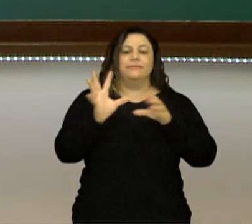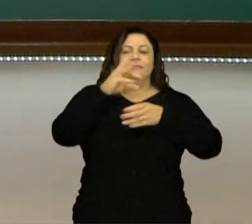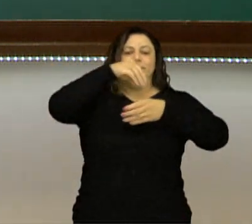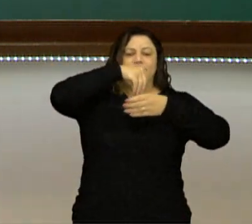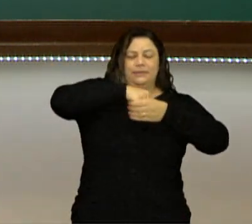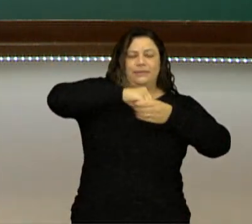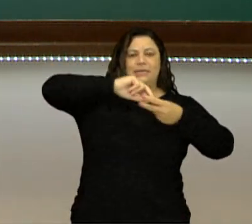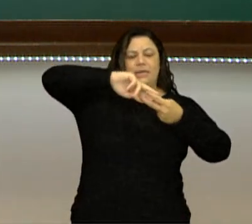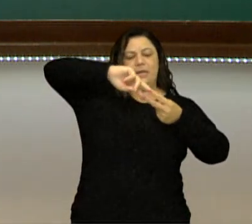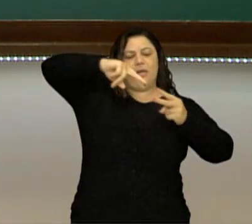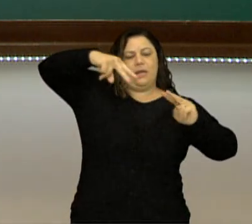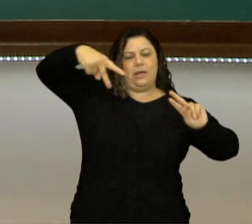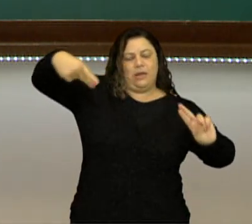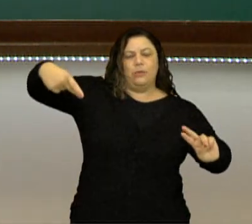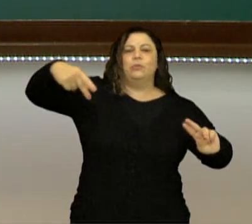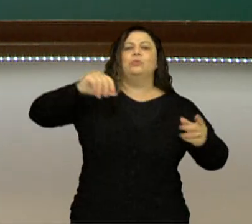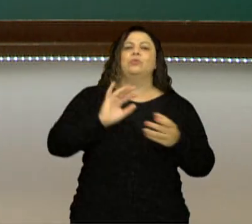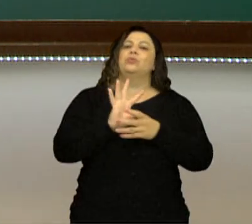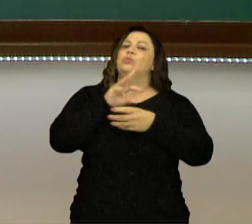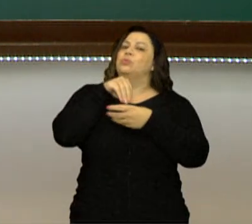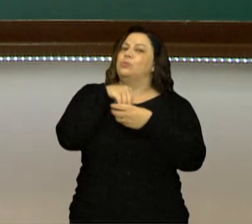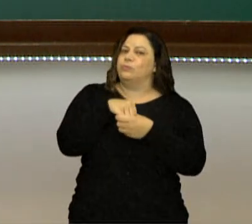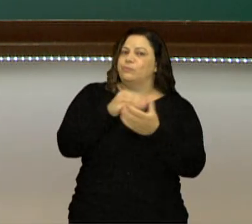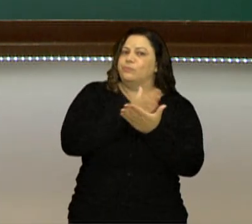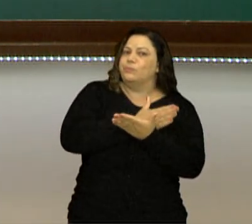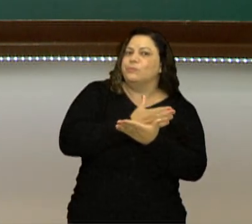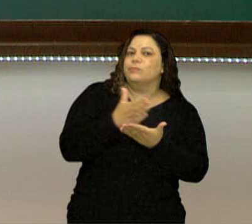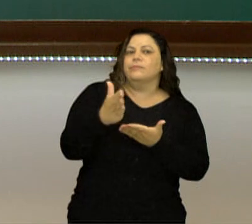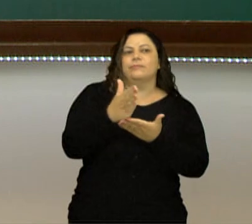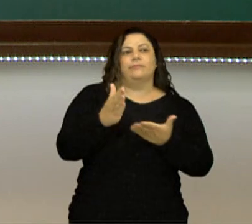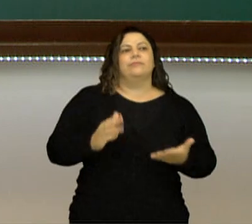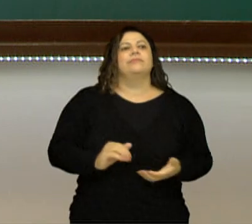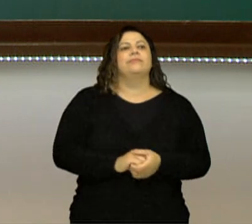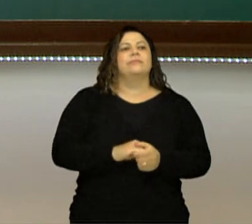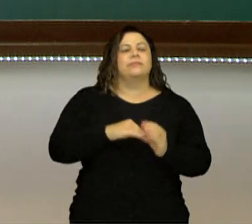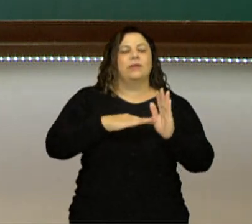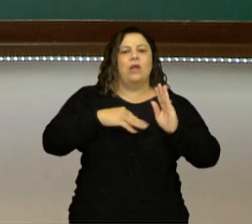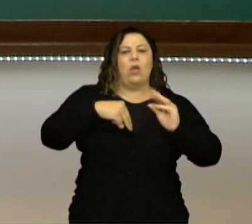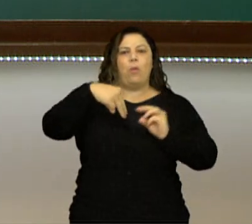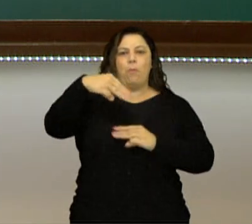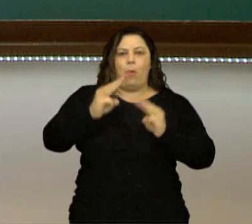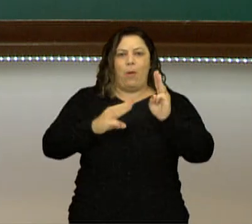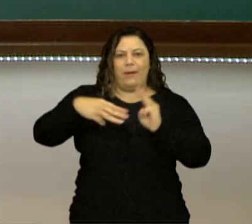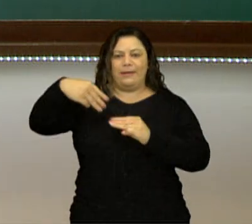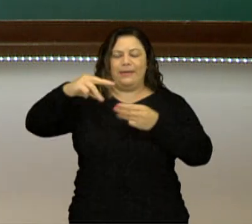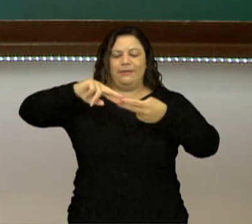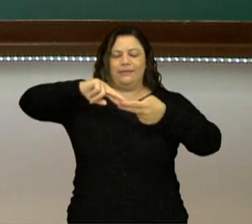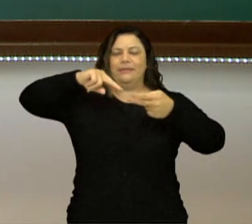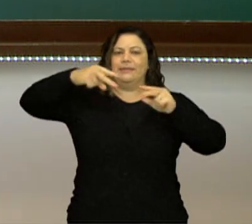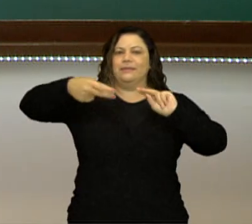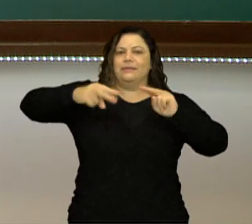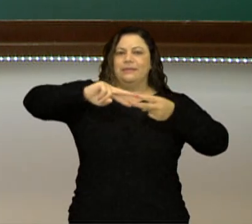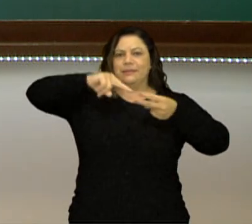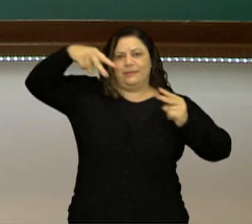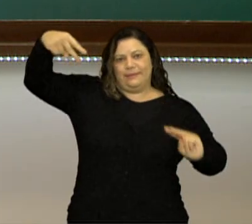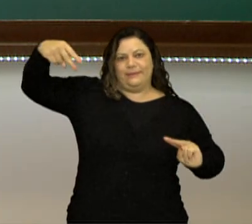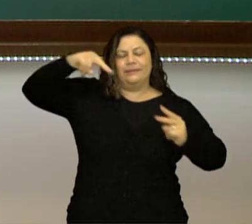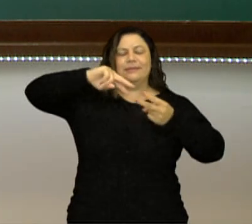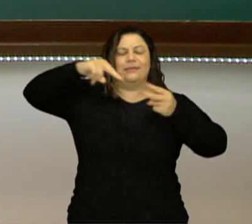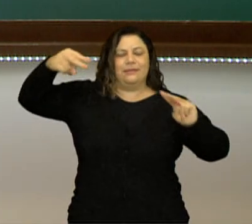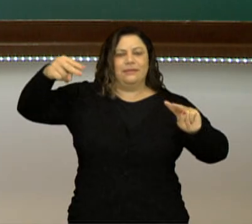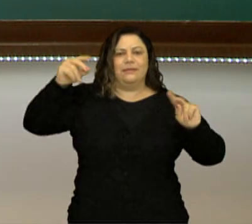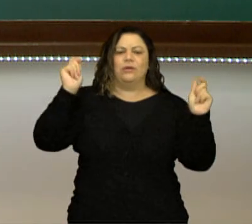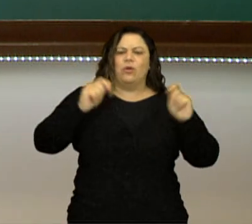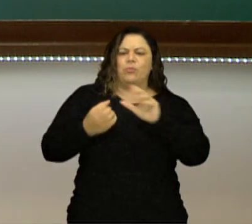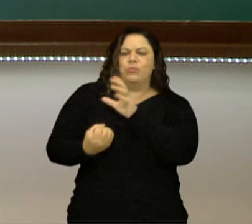mensageiro, mas tudo veio lá do DNA inicialmente, tá? Então, molécula do DNA faz lá, abre-se, né,